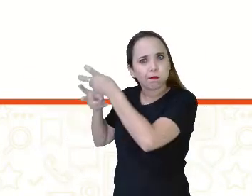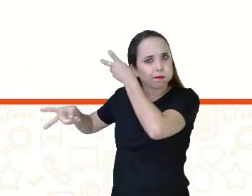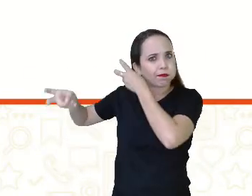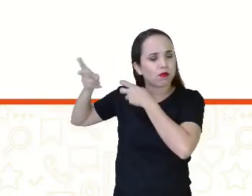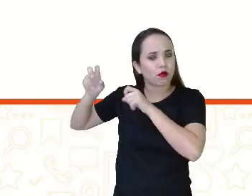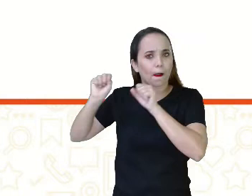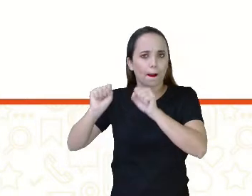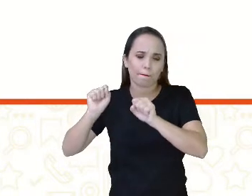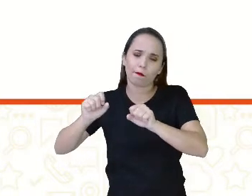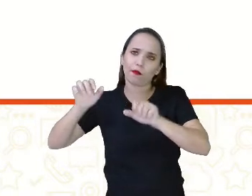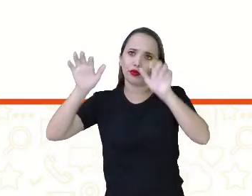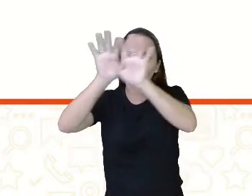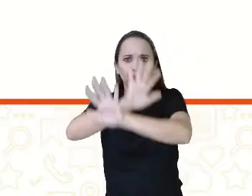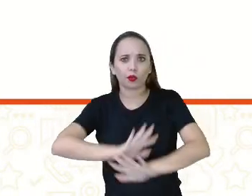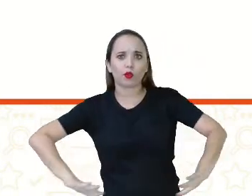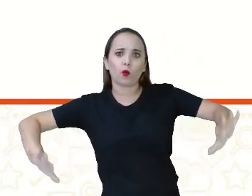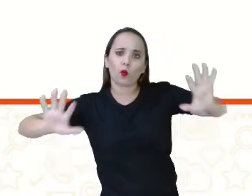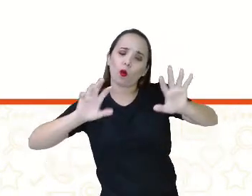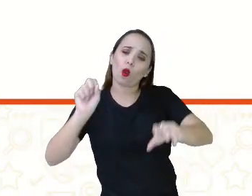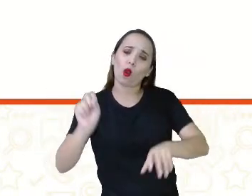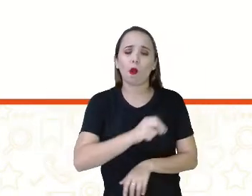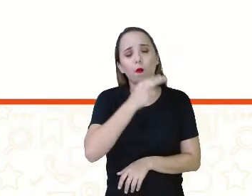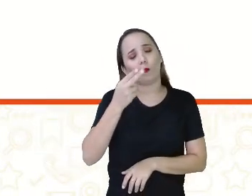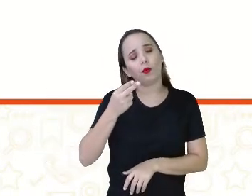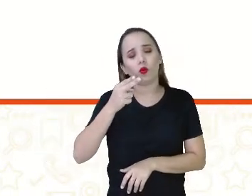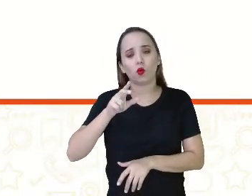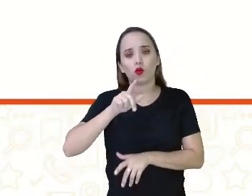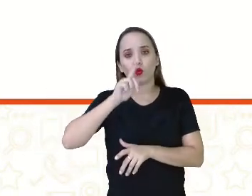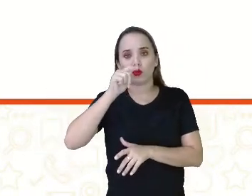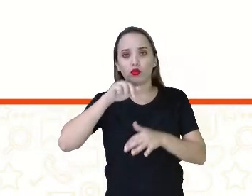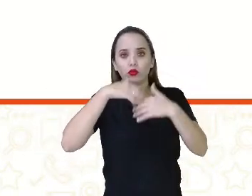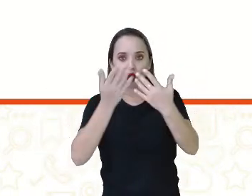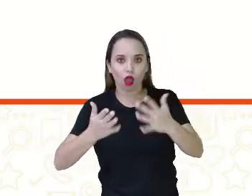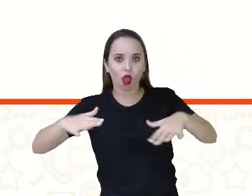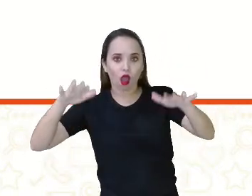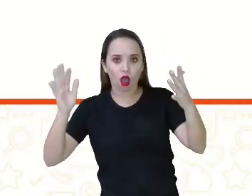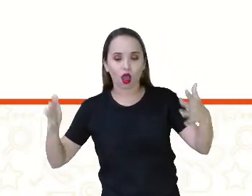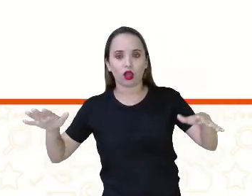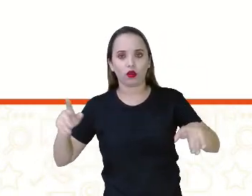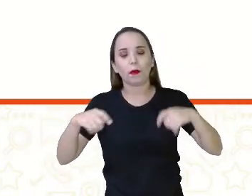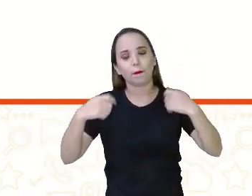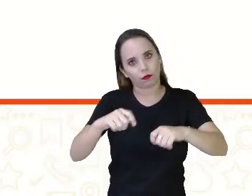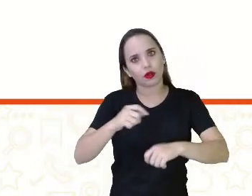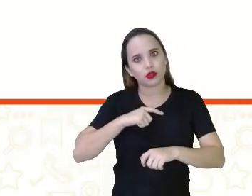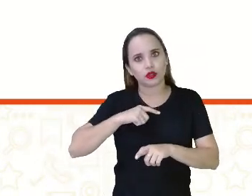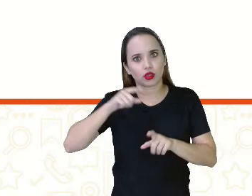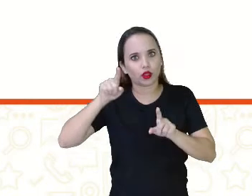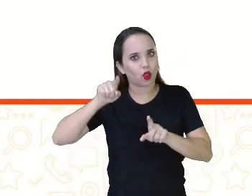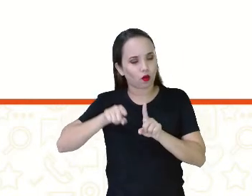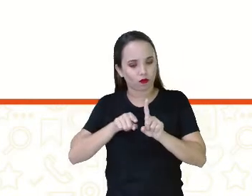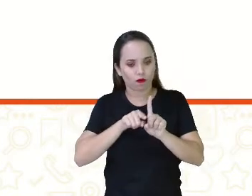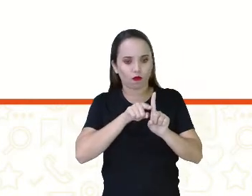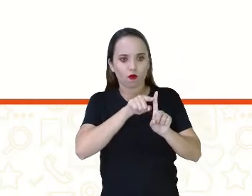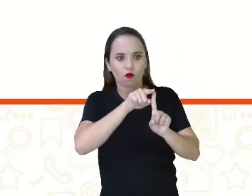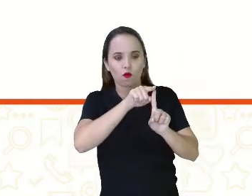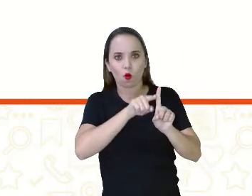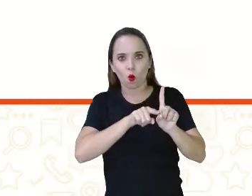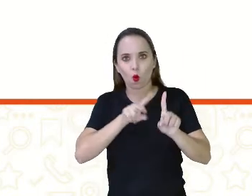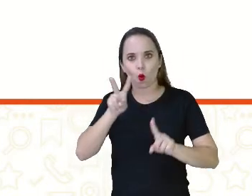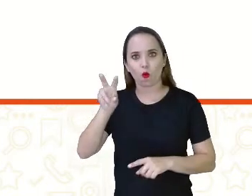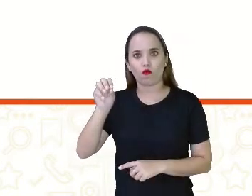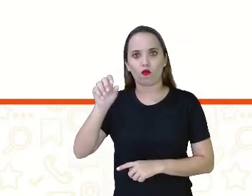da água, esse som ele tem que ter um mínimo de volume, vamos dizer assim, para detecção